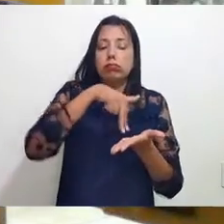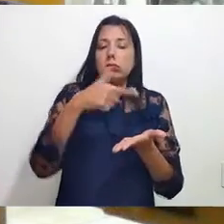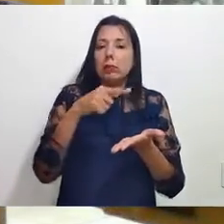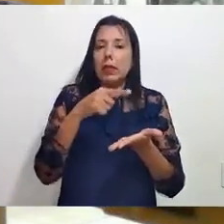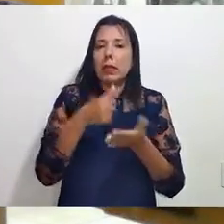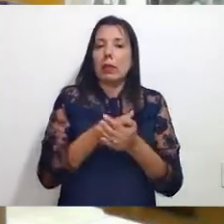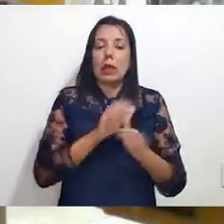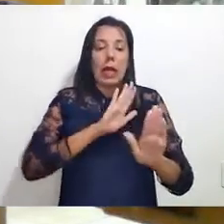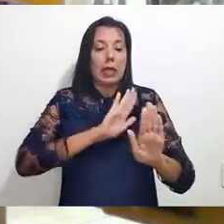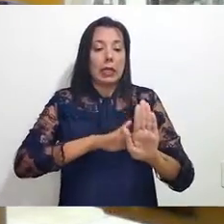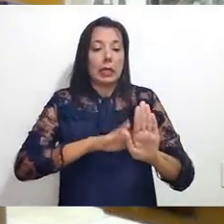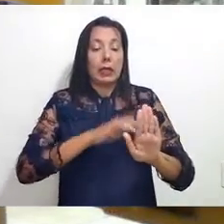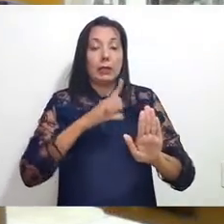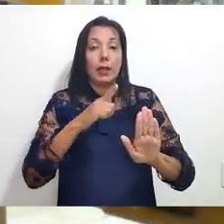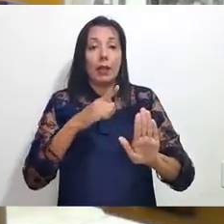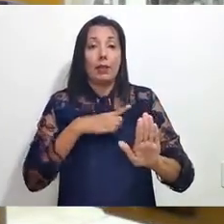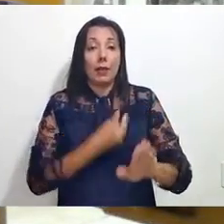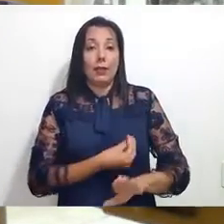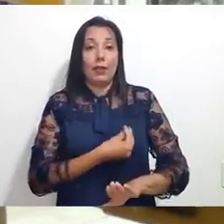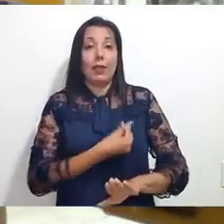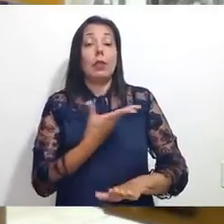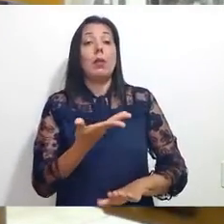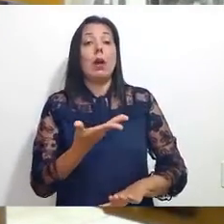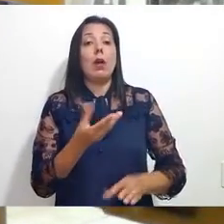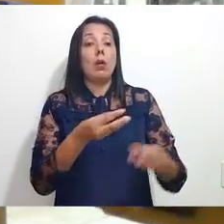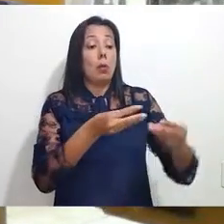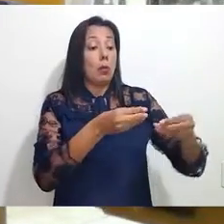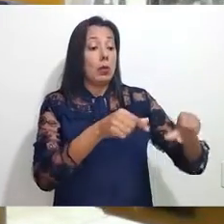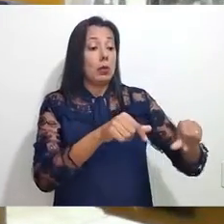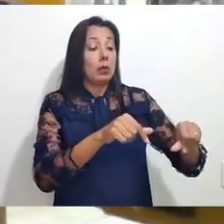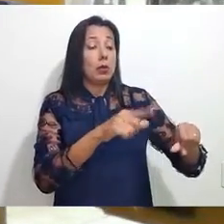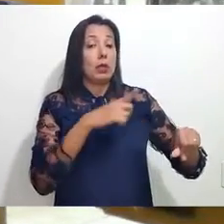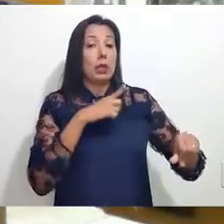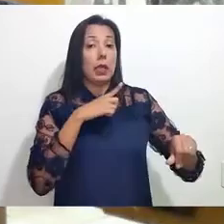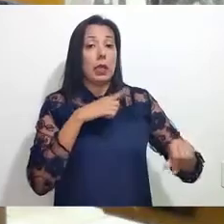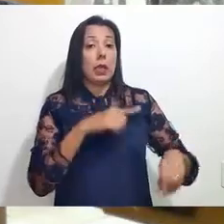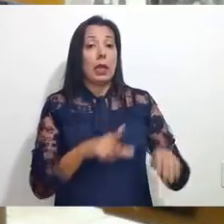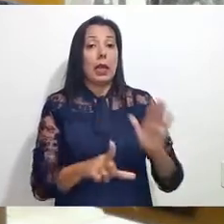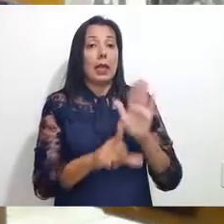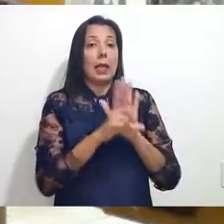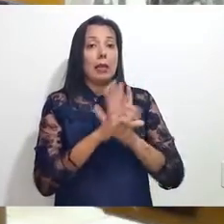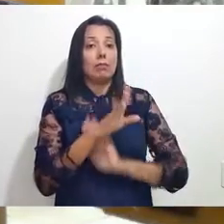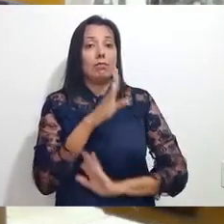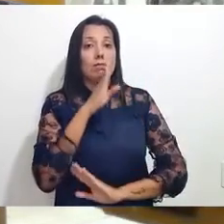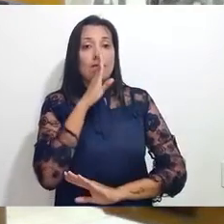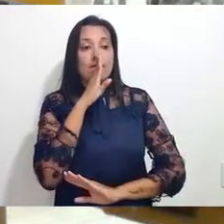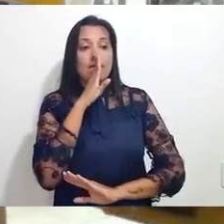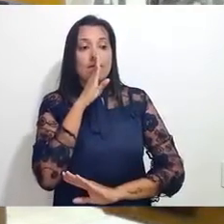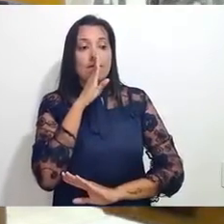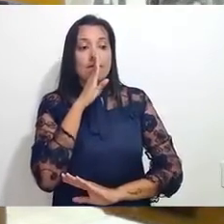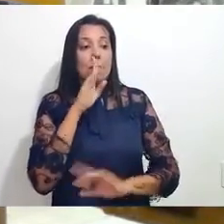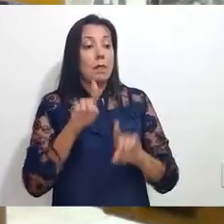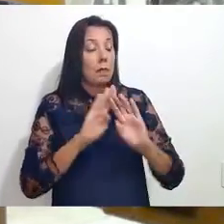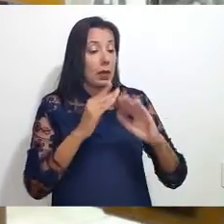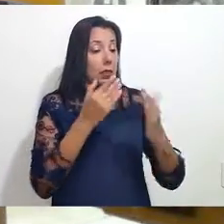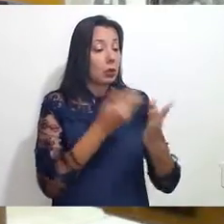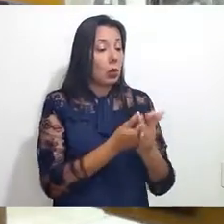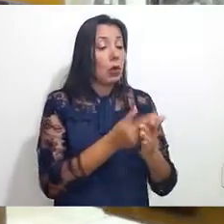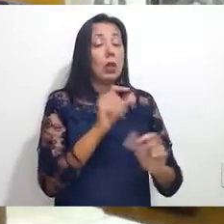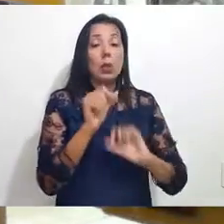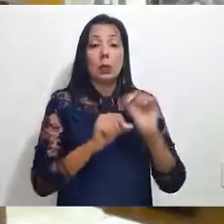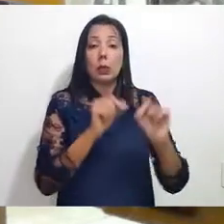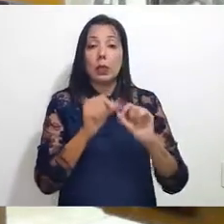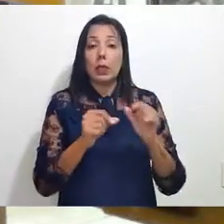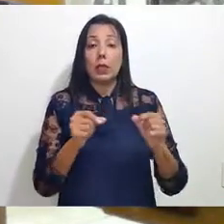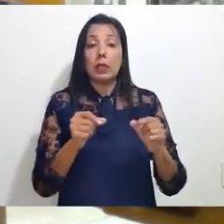criança. Ele vai falar do corpo dessa criança, da higiene pessoal dessa criança. Ele vai dizer do toque do sim, do toque do não. Vai